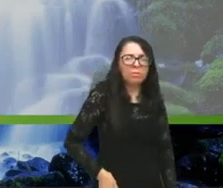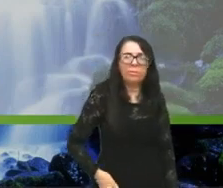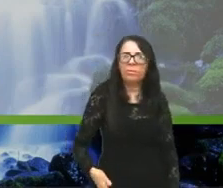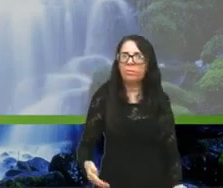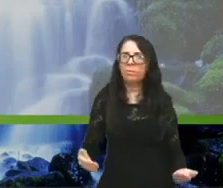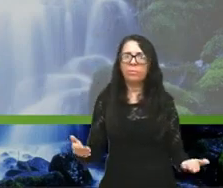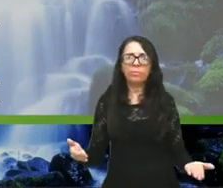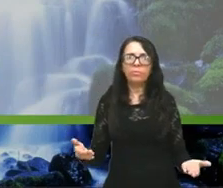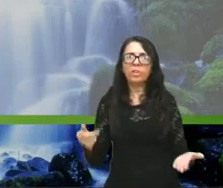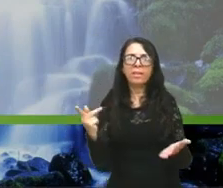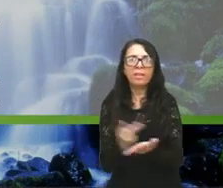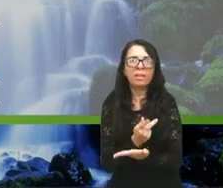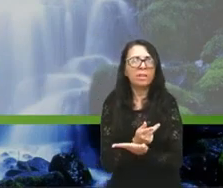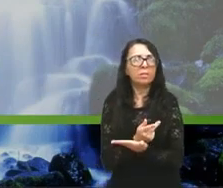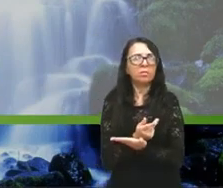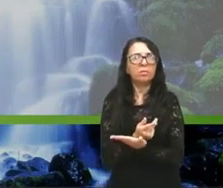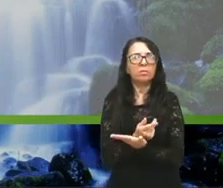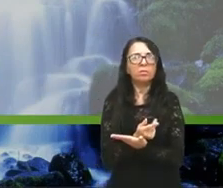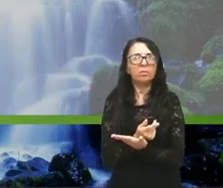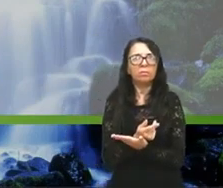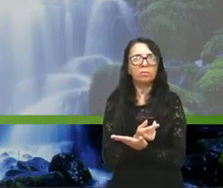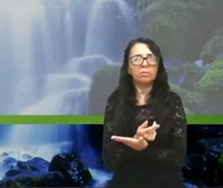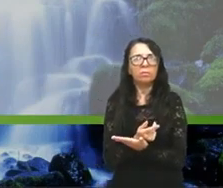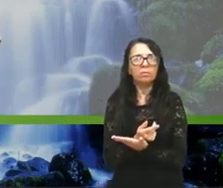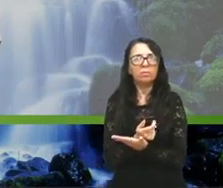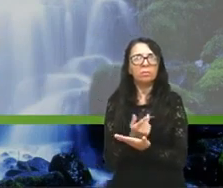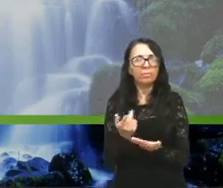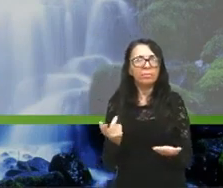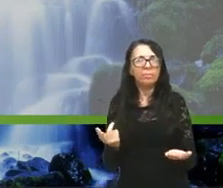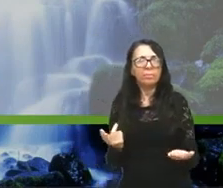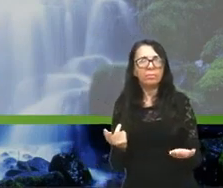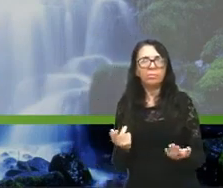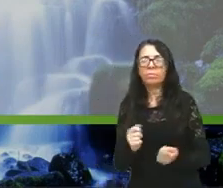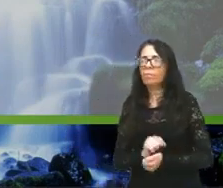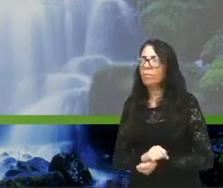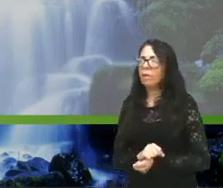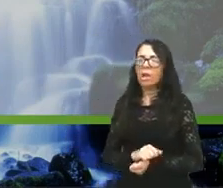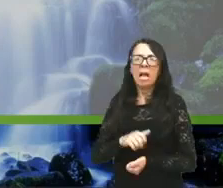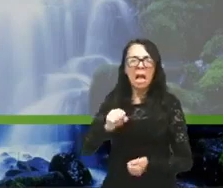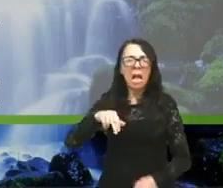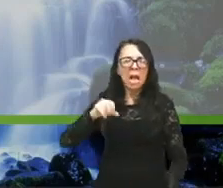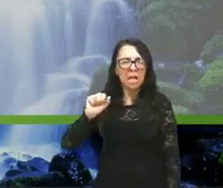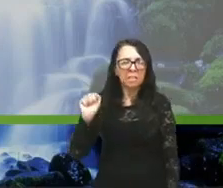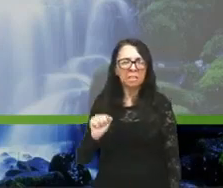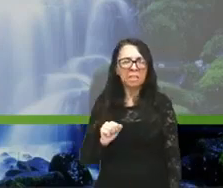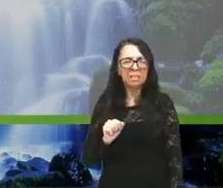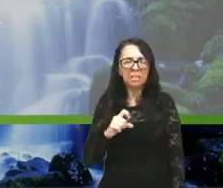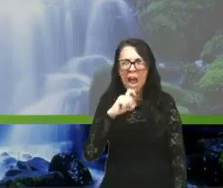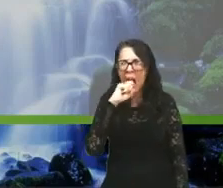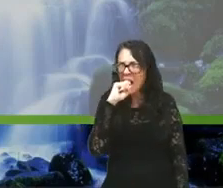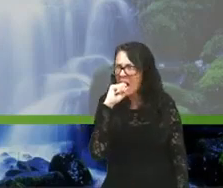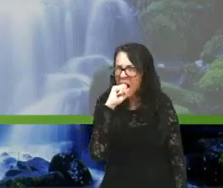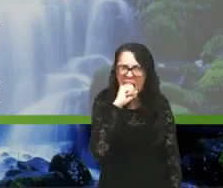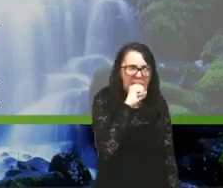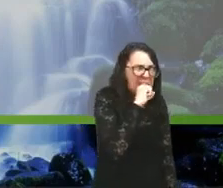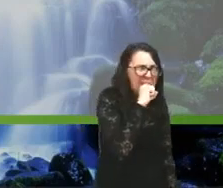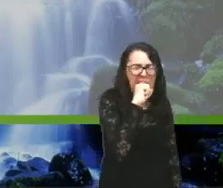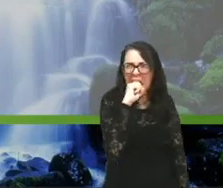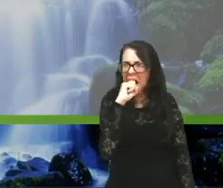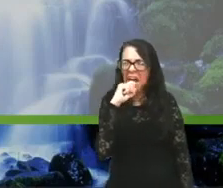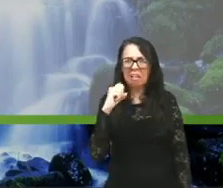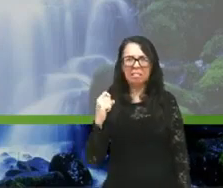admirados, invejosos, levaram a mentir ao Espírito